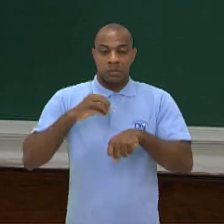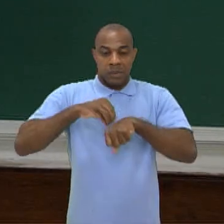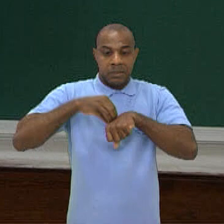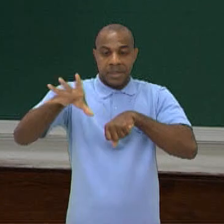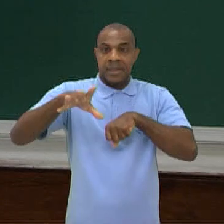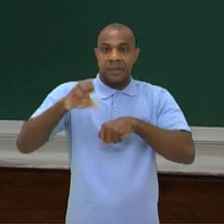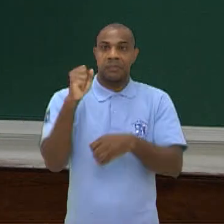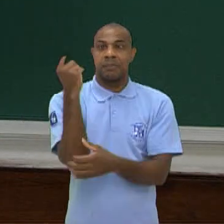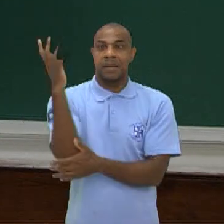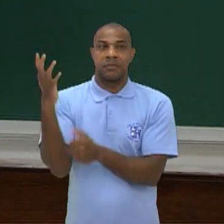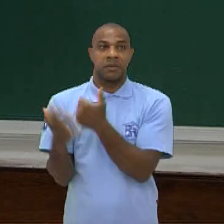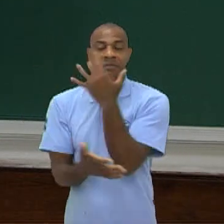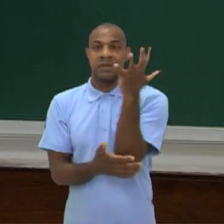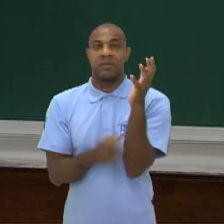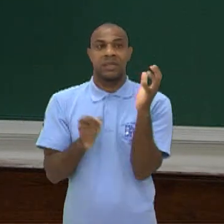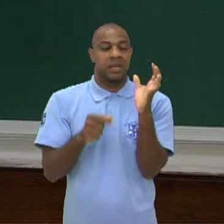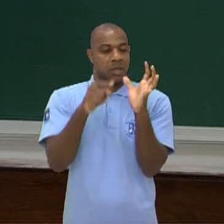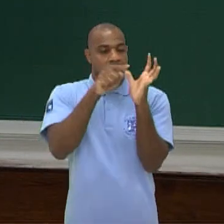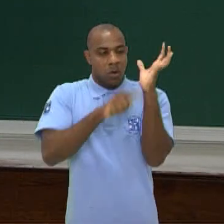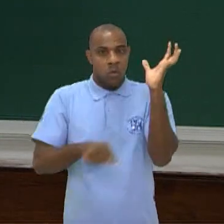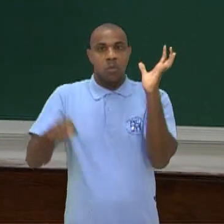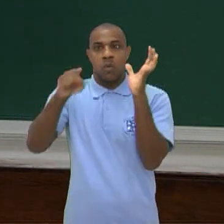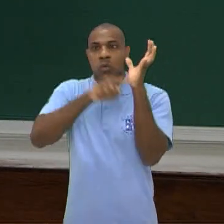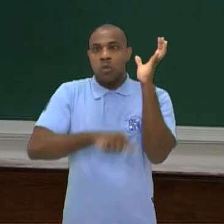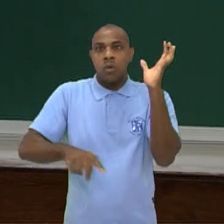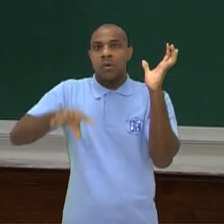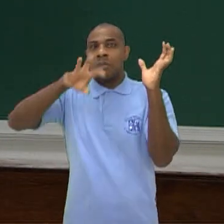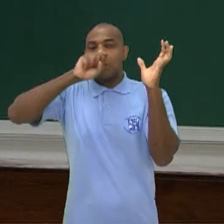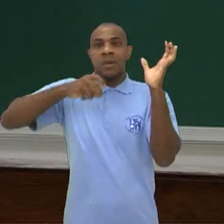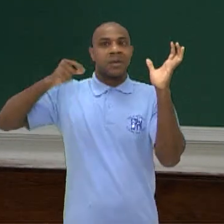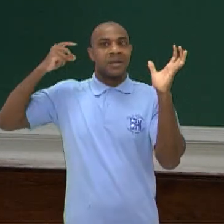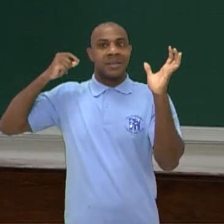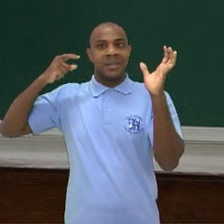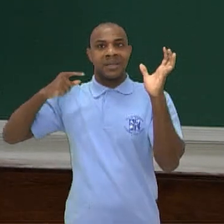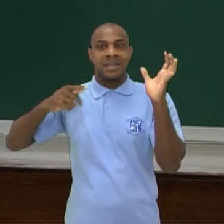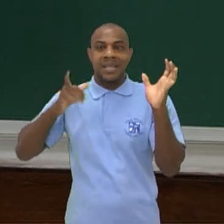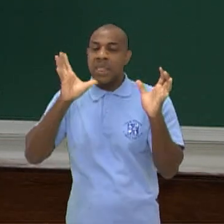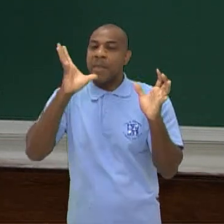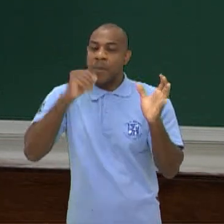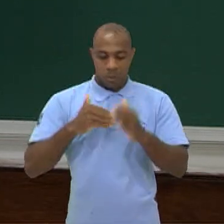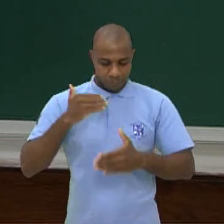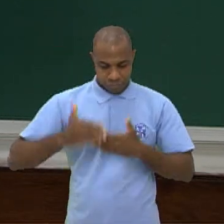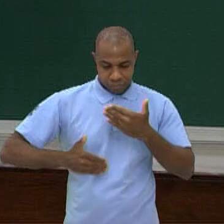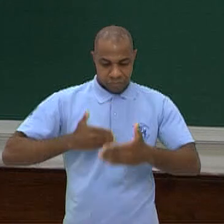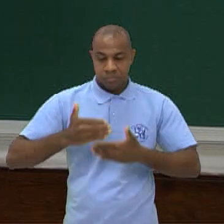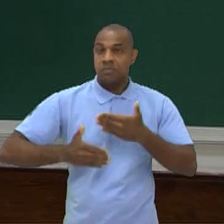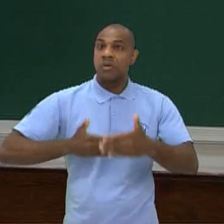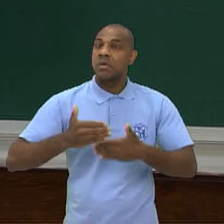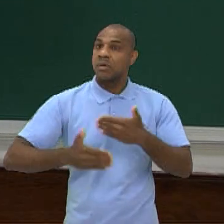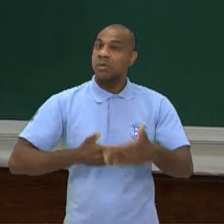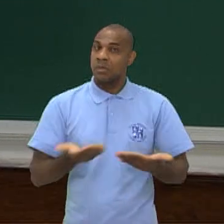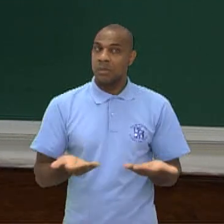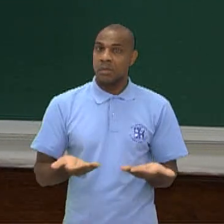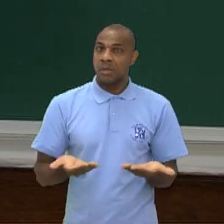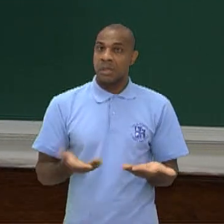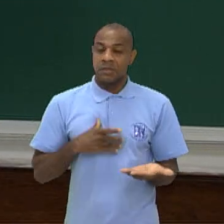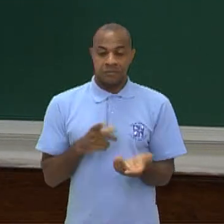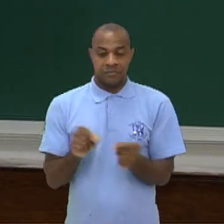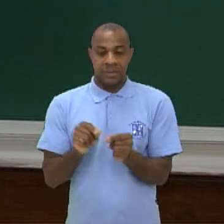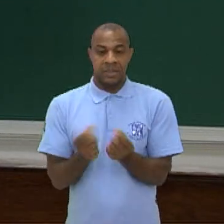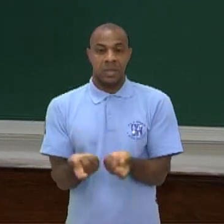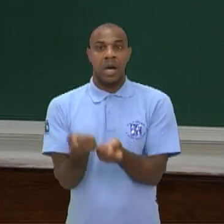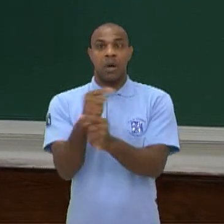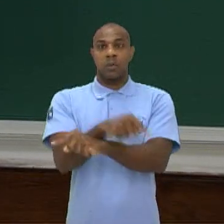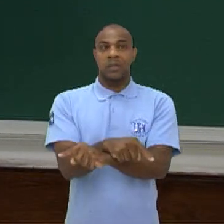muito tempo atrás, demoraram muito para conseguir sequestrar no corpo delas e para manter o clima na Terra. Então, a gente está fazendo o processo inverso. A